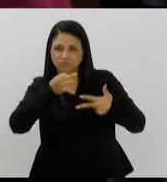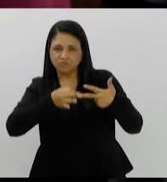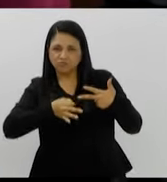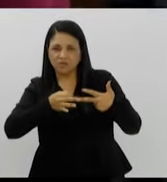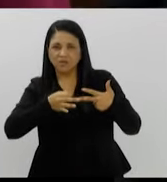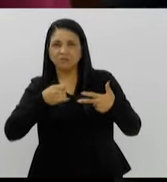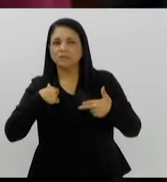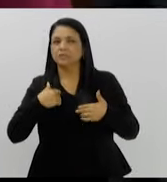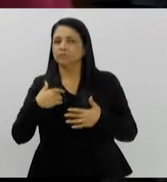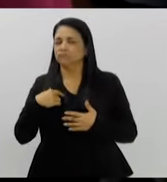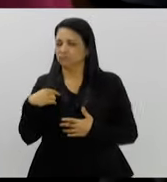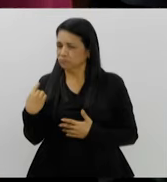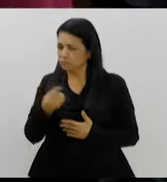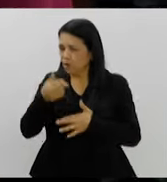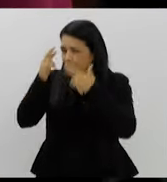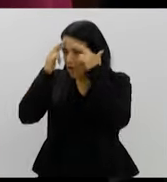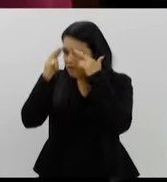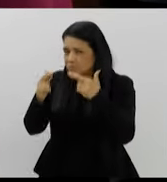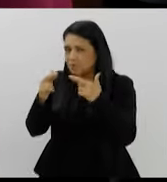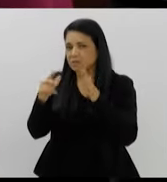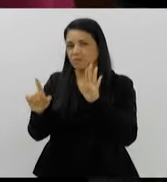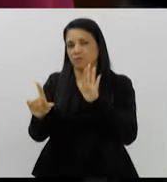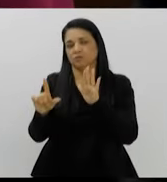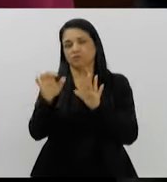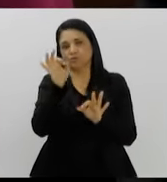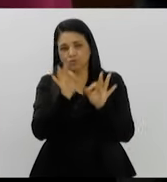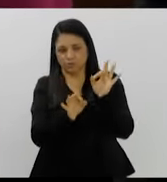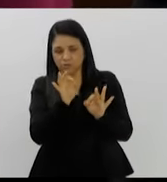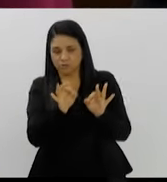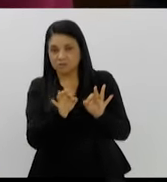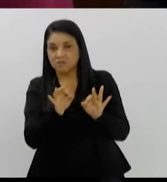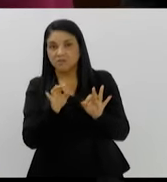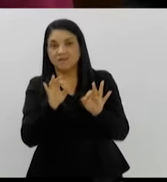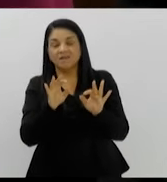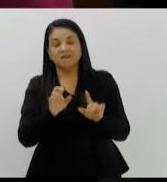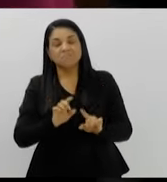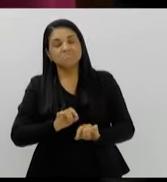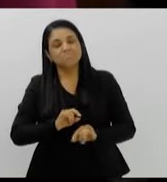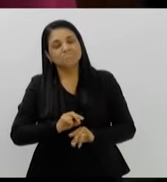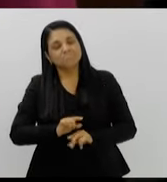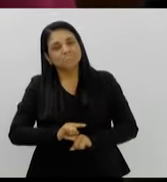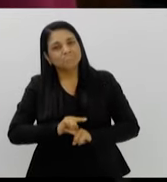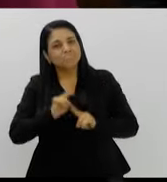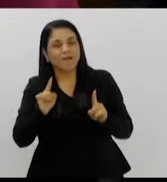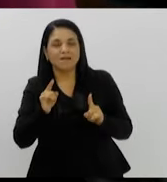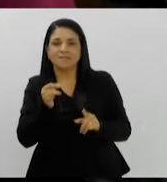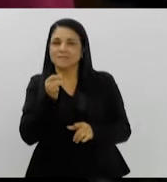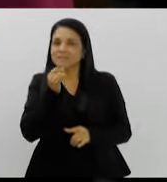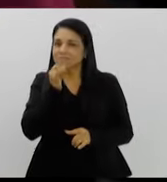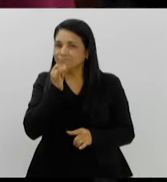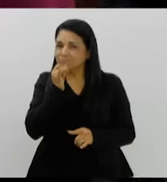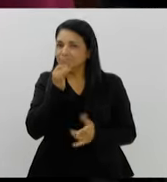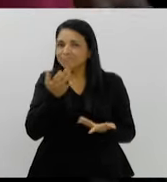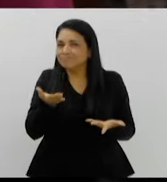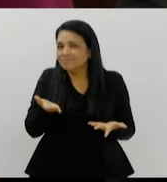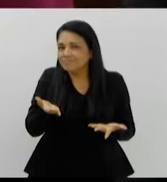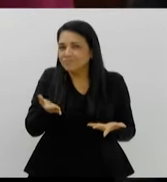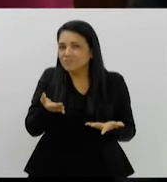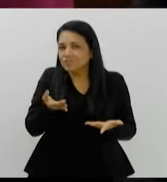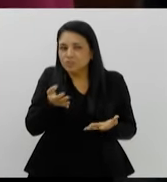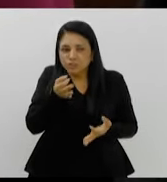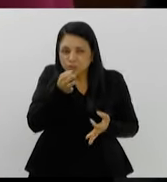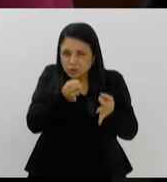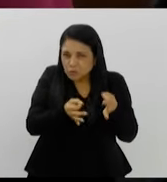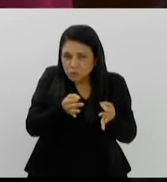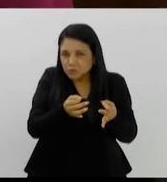a justiça o judiciário mas infelizmente Nem sempre é